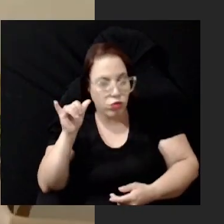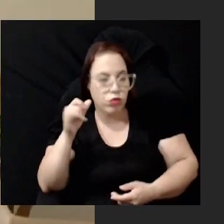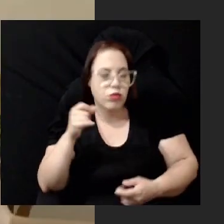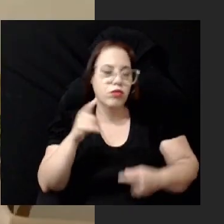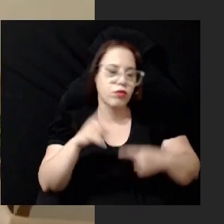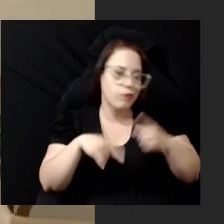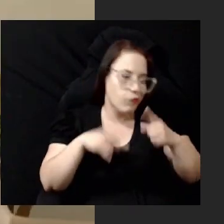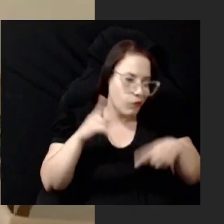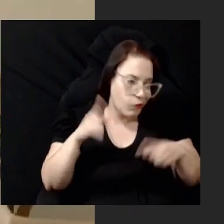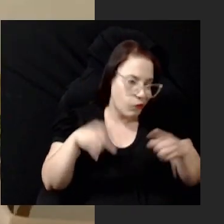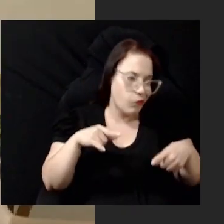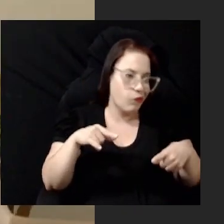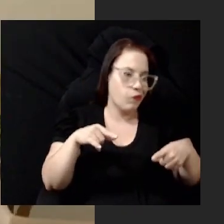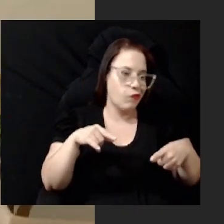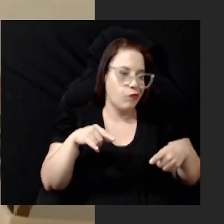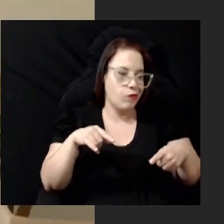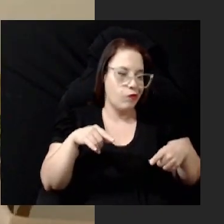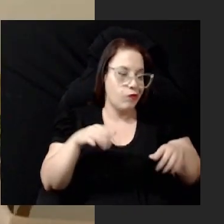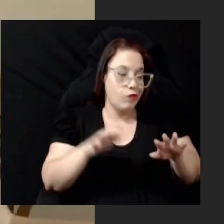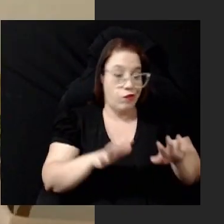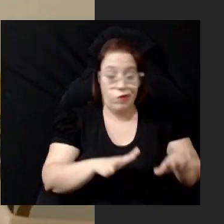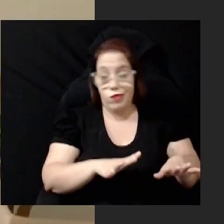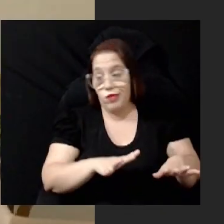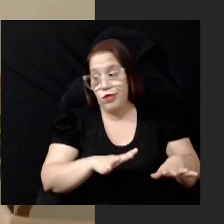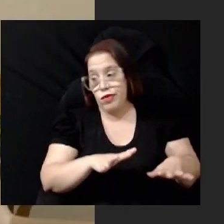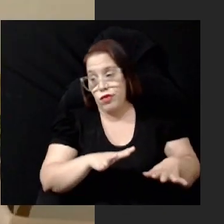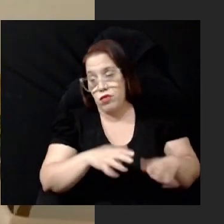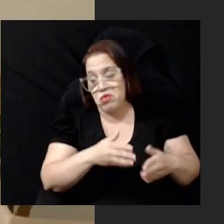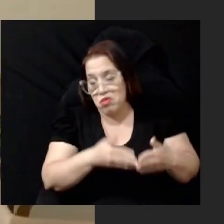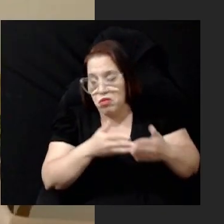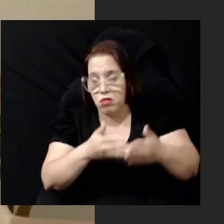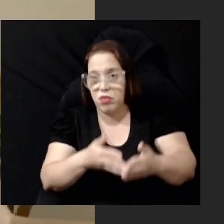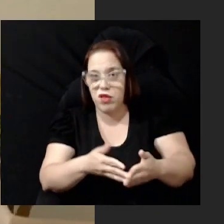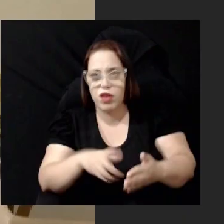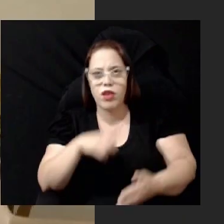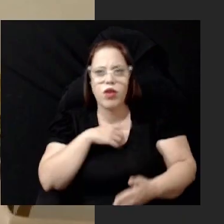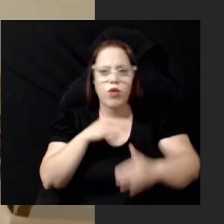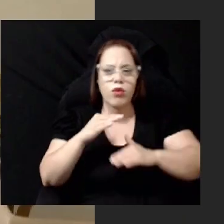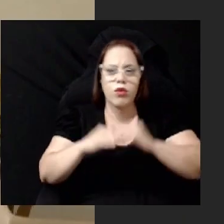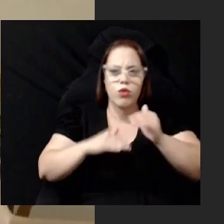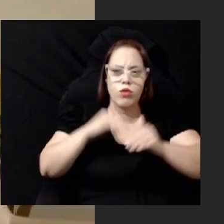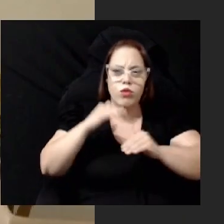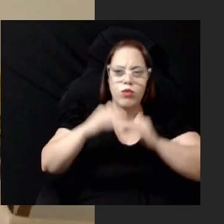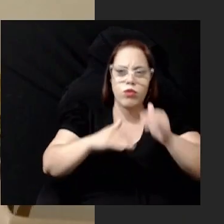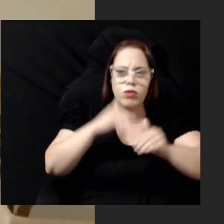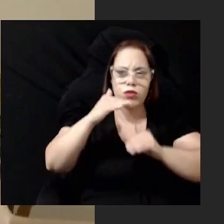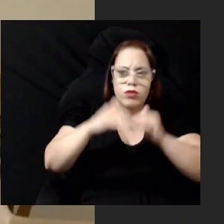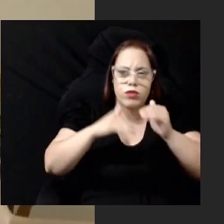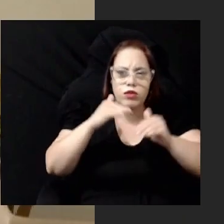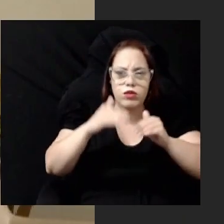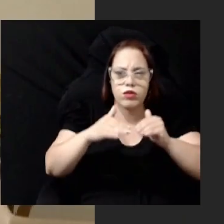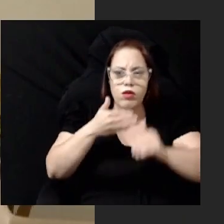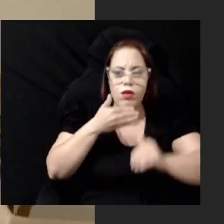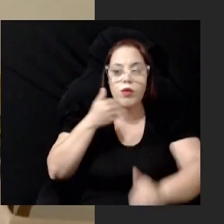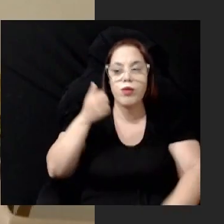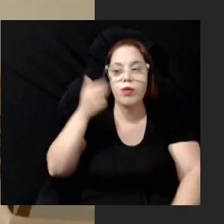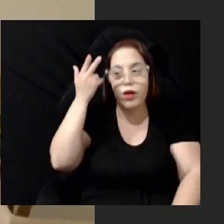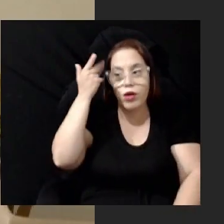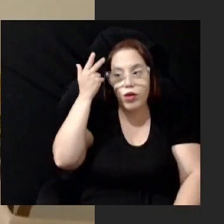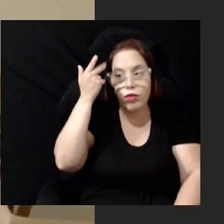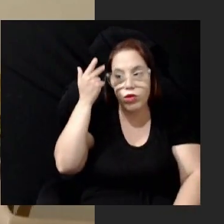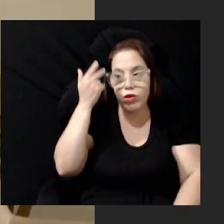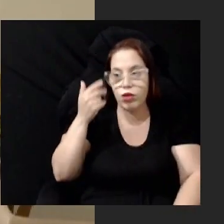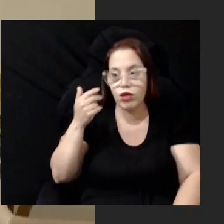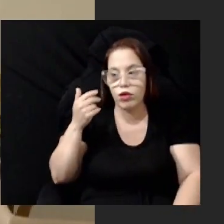evitar uma série de coisas que são externas, elas vão permitir que você tenha um desenvolvimento do seu organismo mais